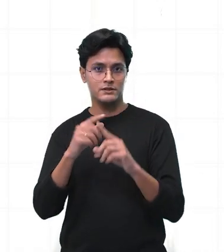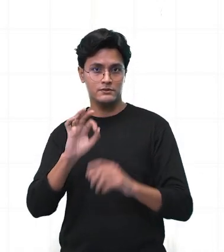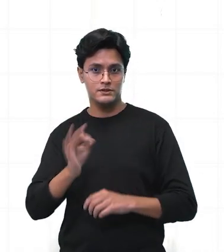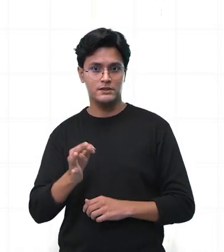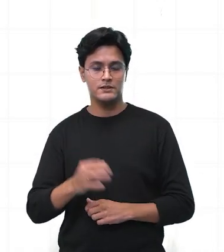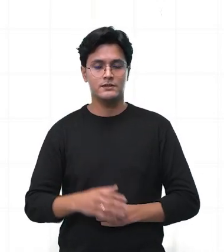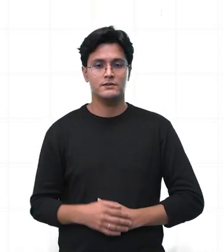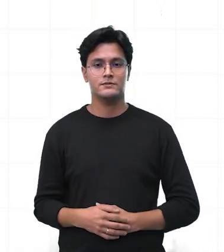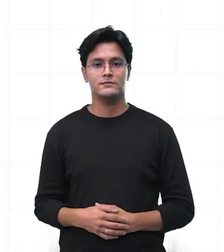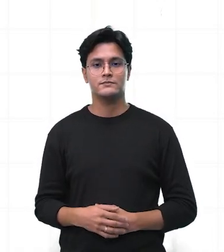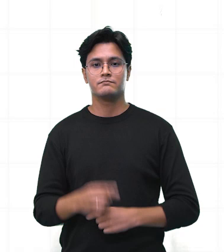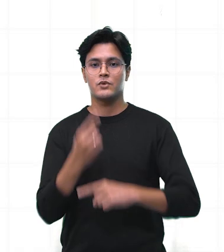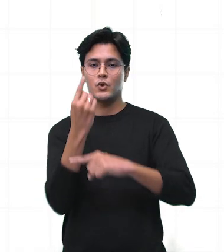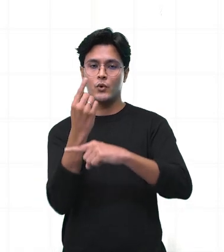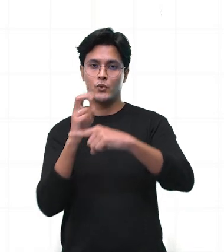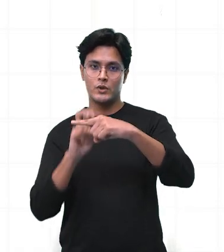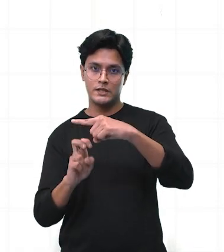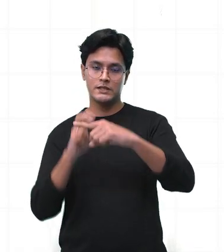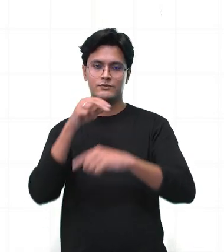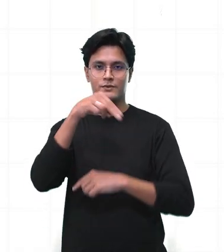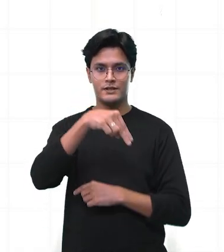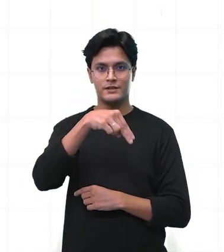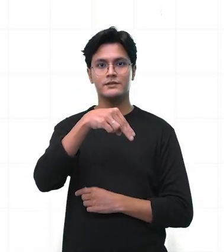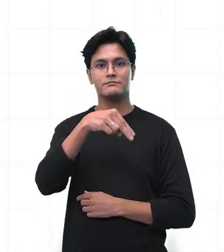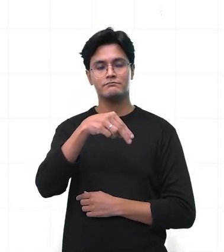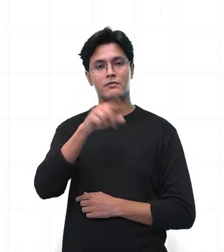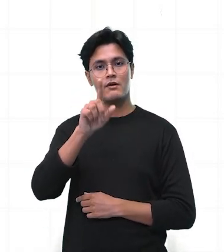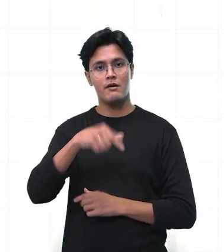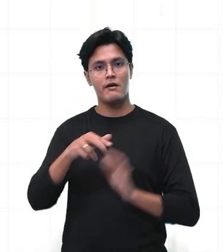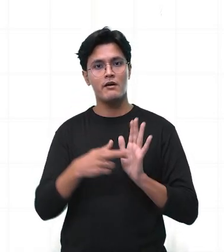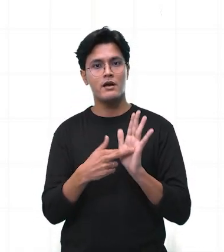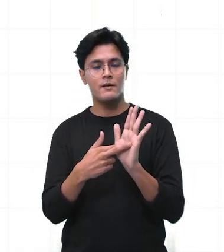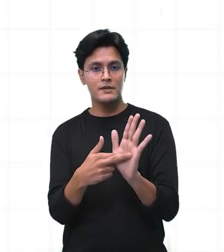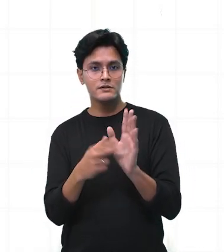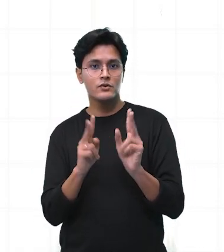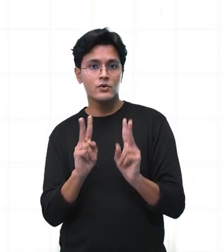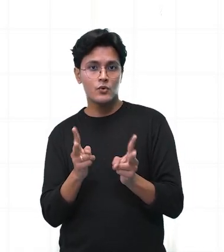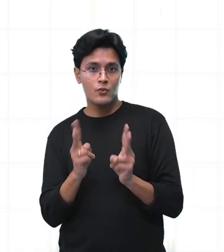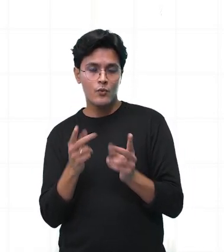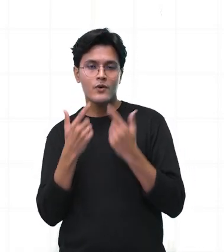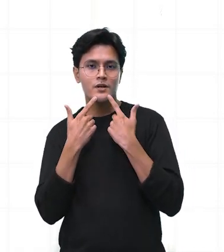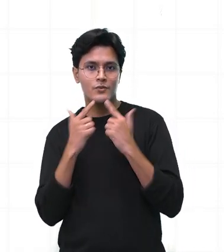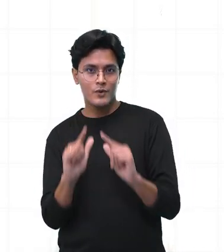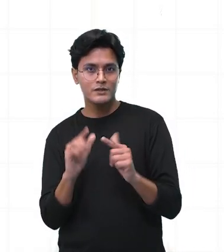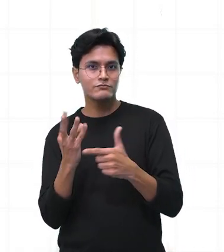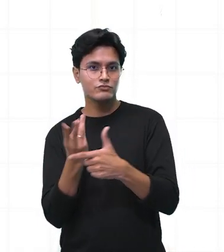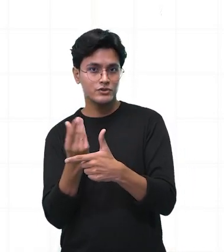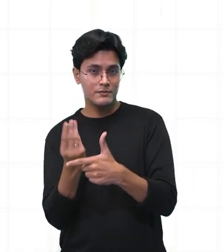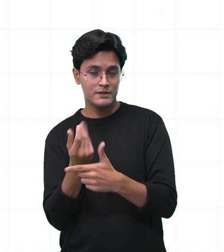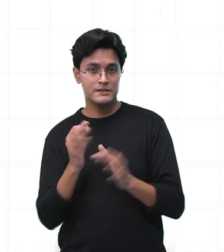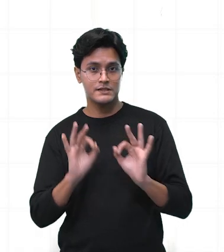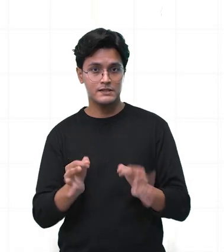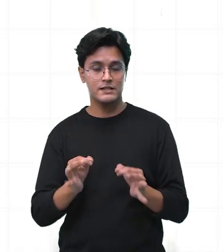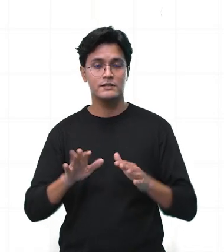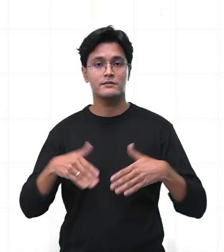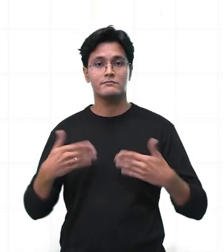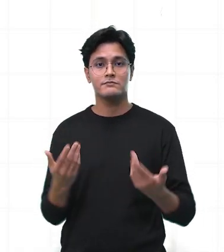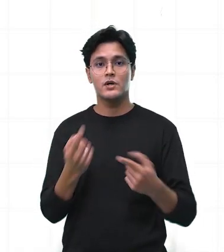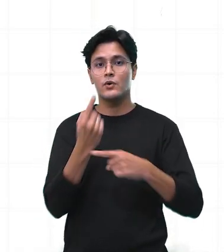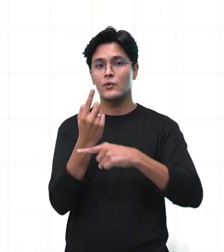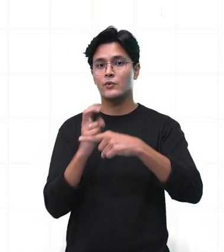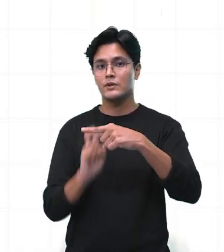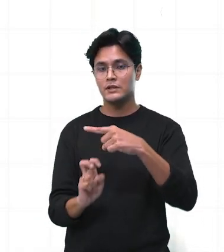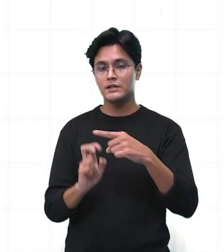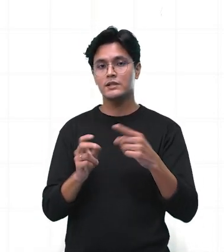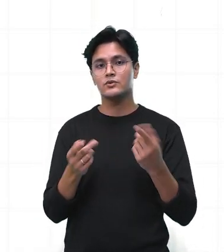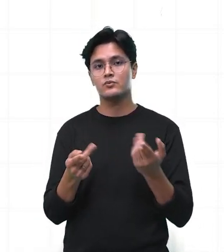n. Lembrando que é a mesma forma de representar essa linguagem aqui, tá? Então, a quinta parte de um número